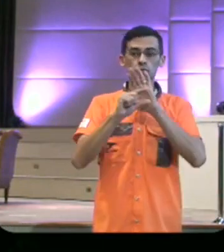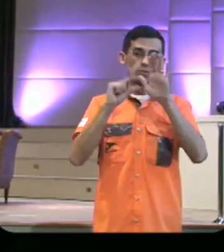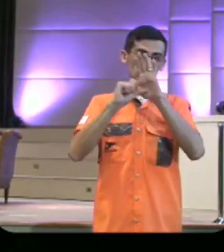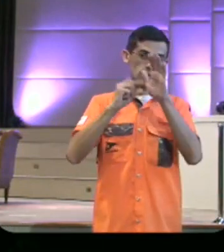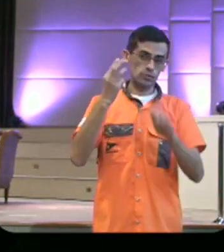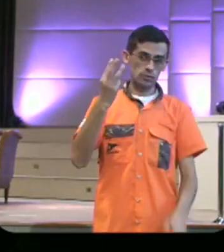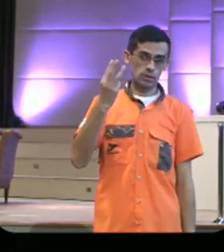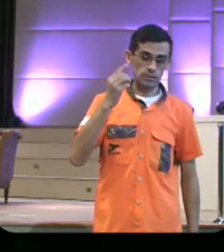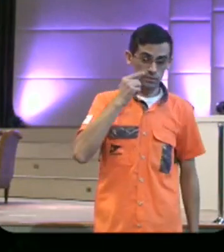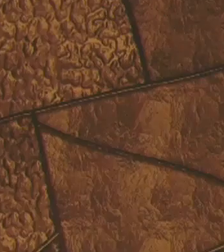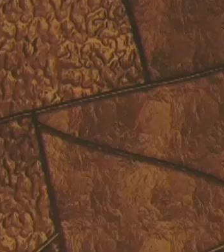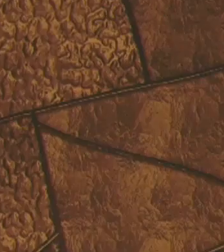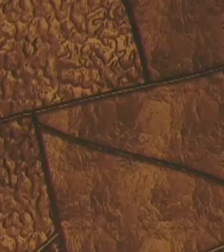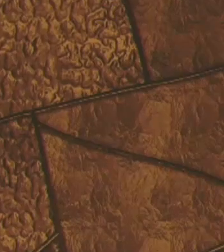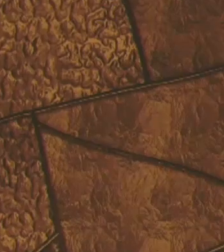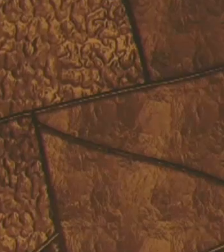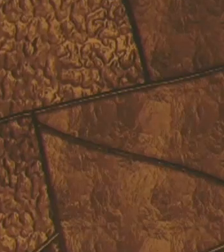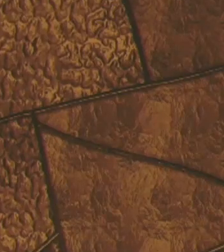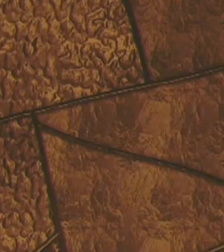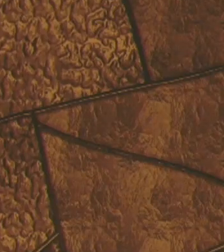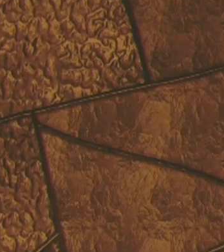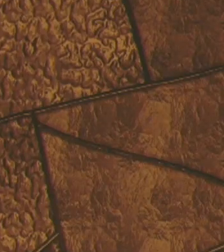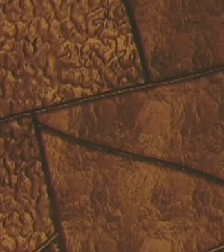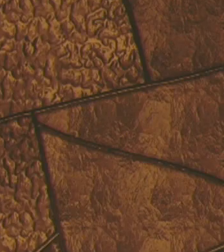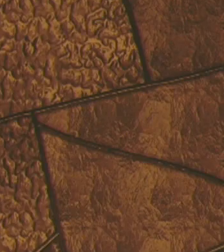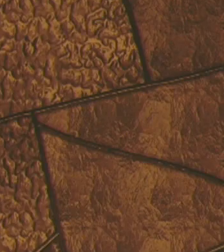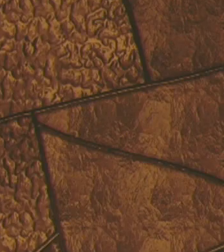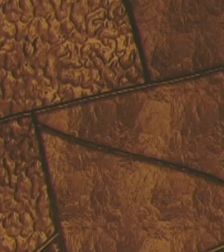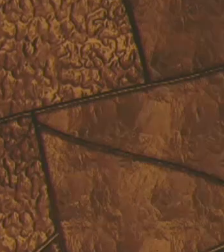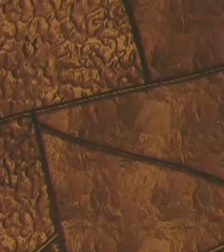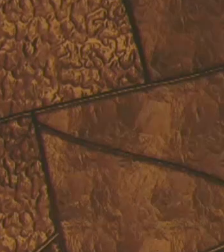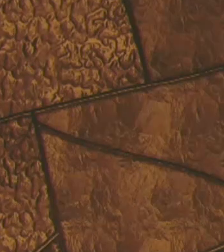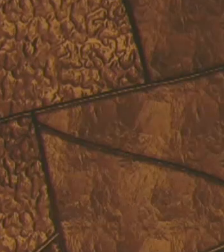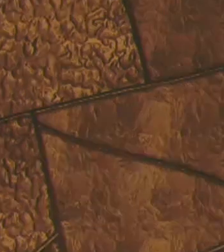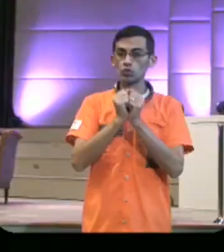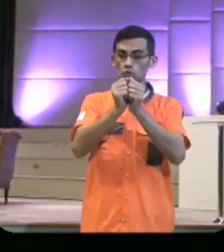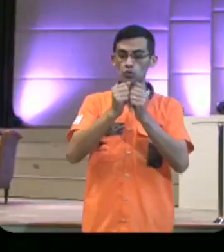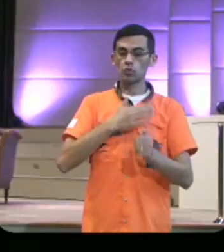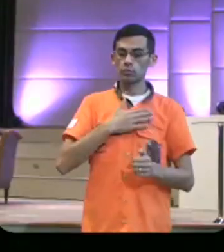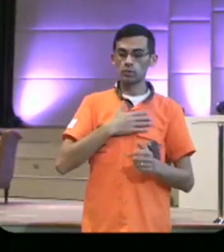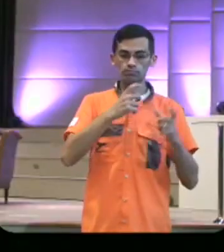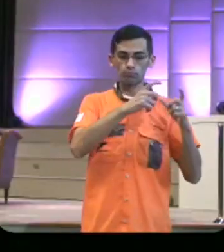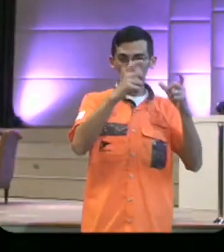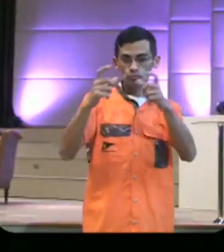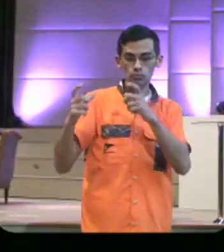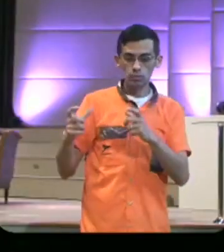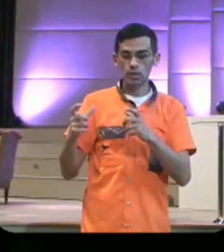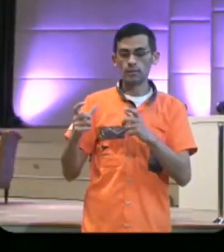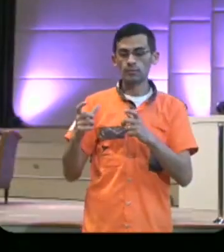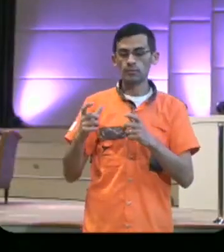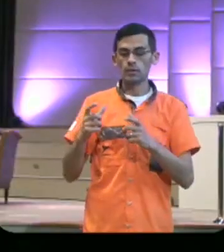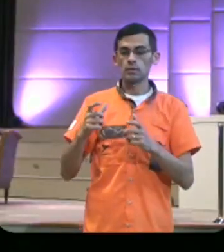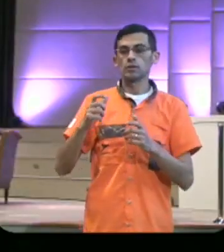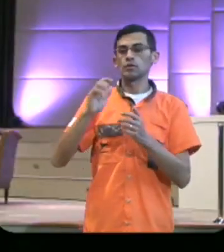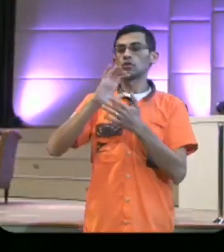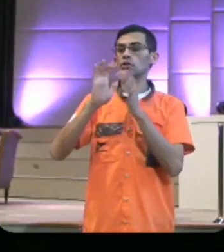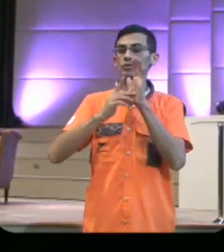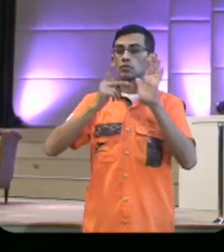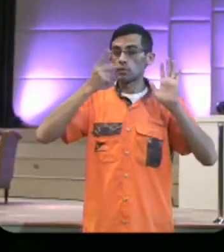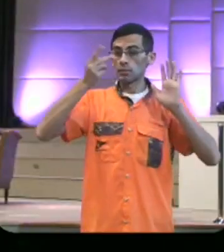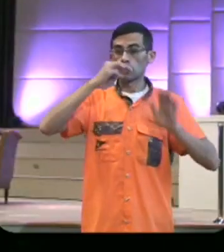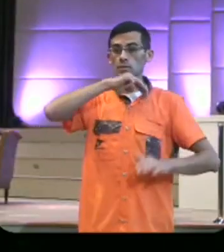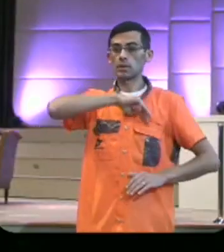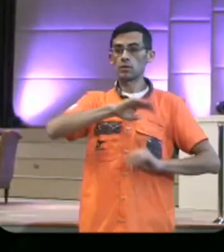verso 3, na última parte: para que vocês estejam onde eu estiver. E Ele prometeu em